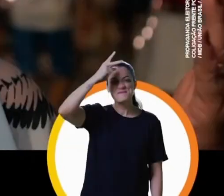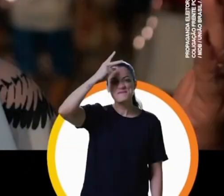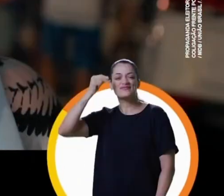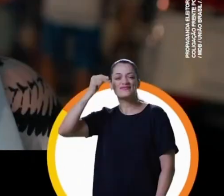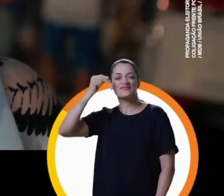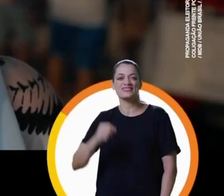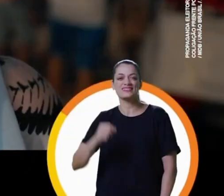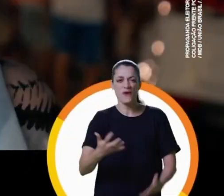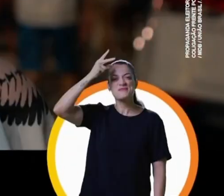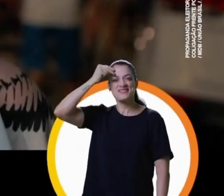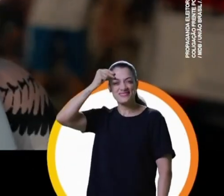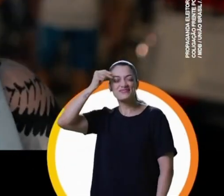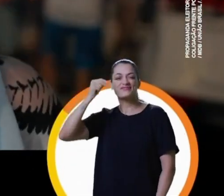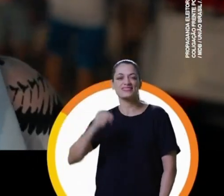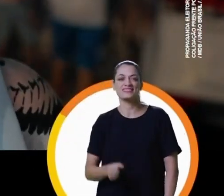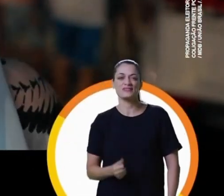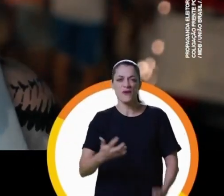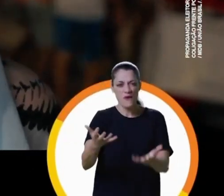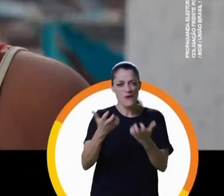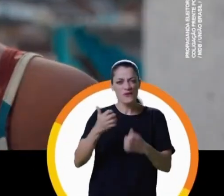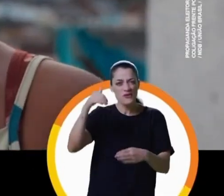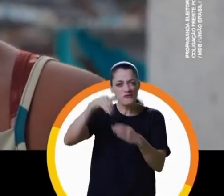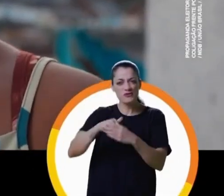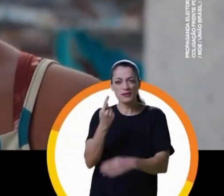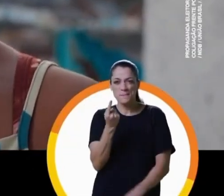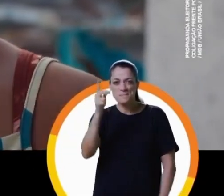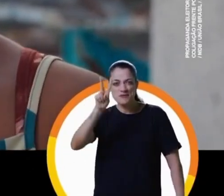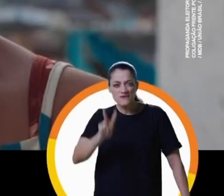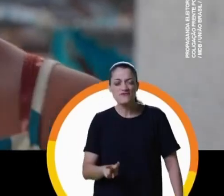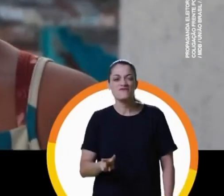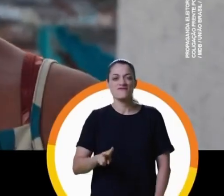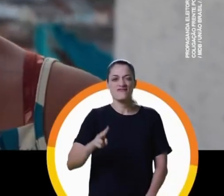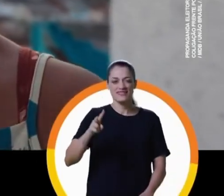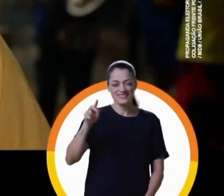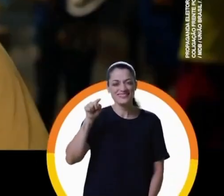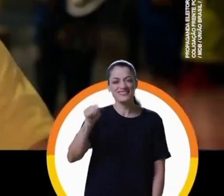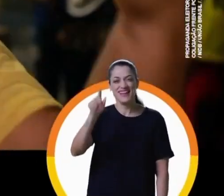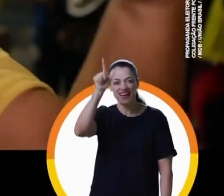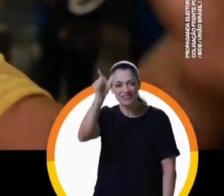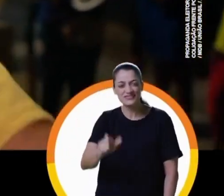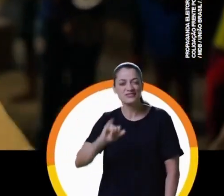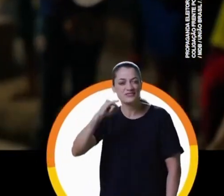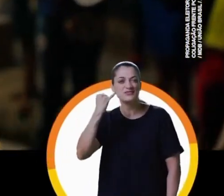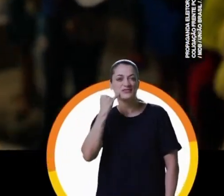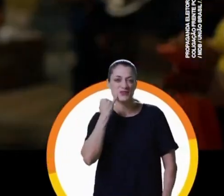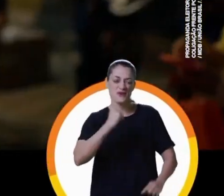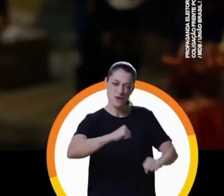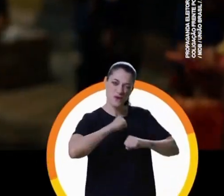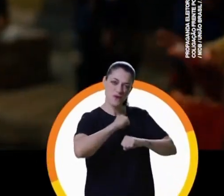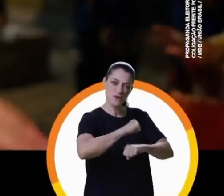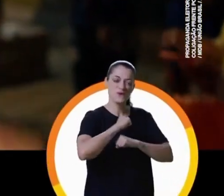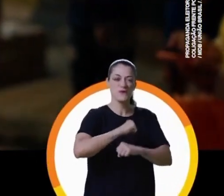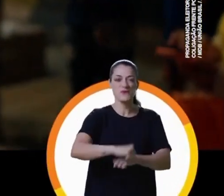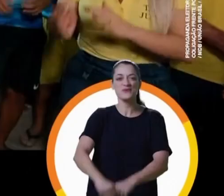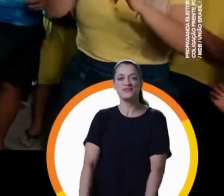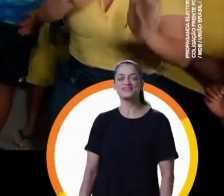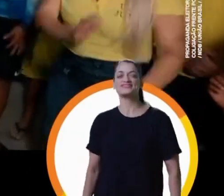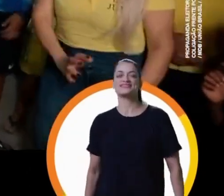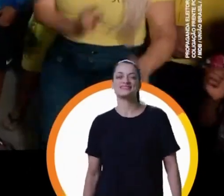nós já tivemos. Se eu tivesse 100 que nós já tivemos. Se eu tivesse 100 votos, 1000 votos era dele. Ele tá tirando onda. É, João, ó.